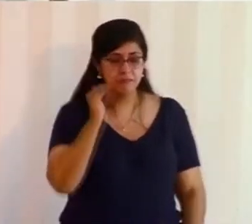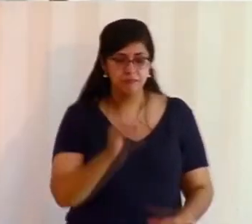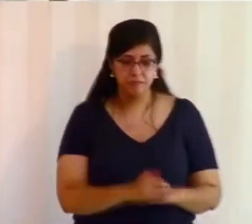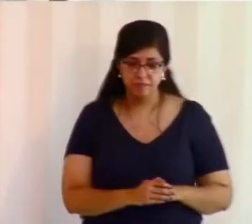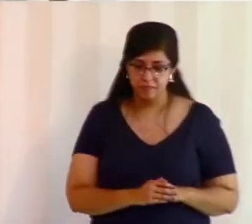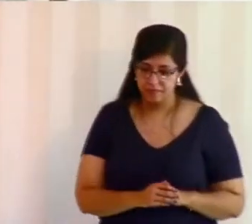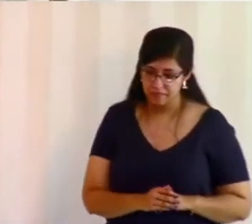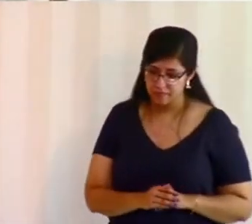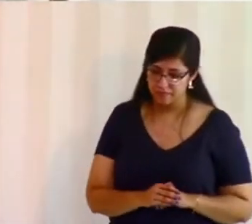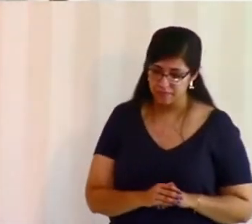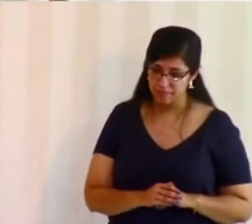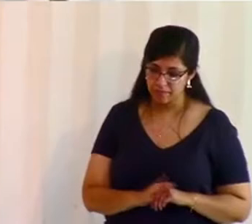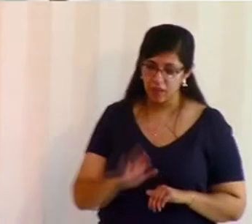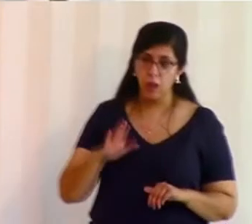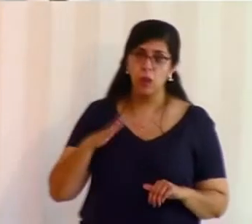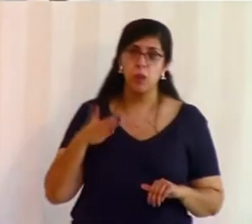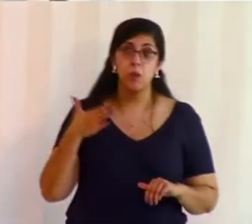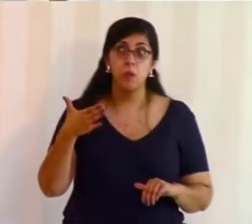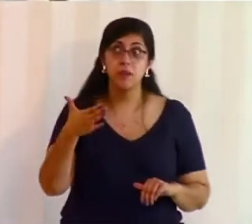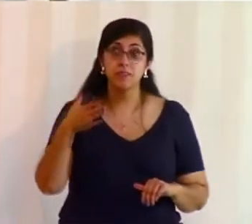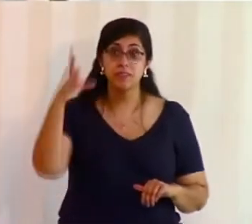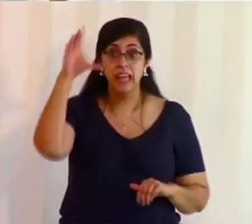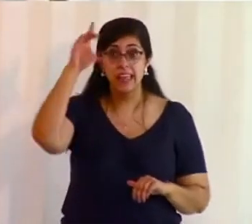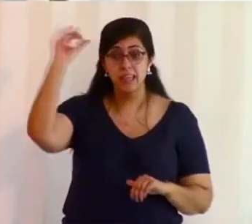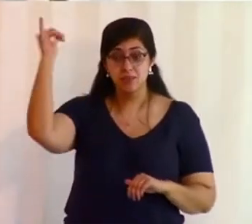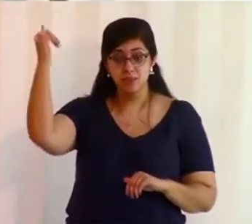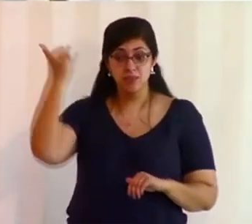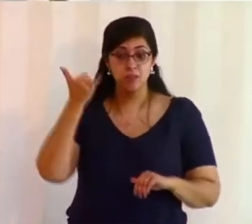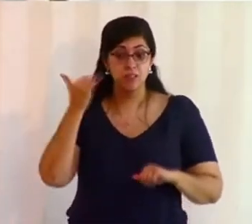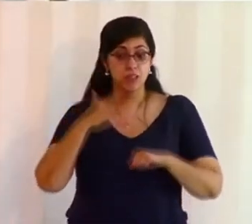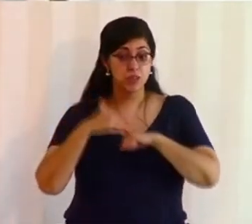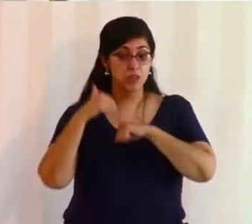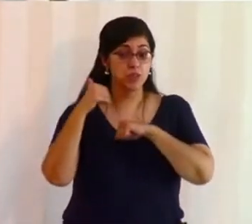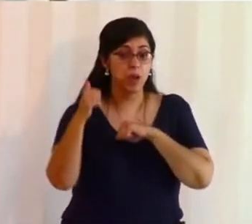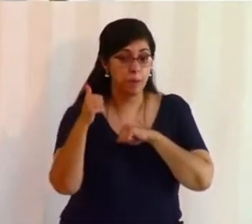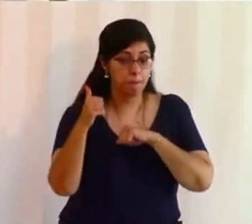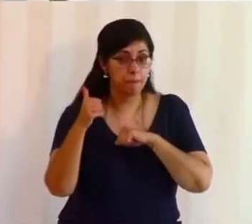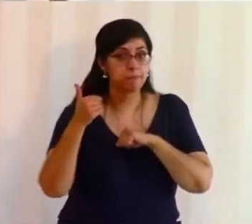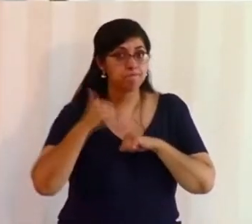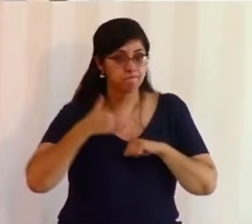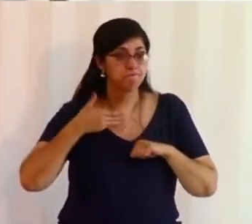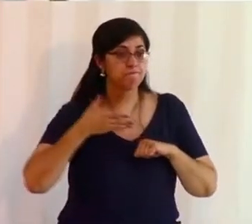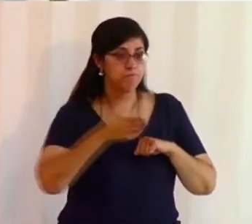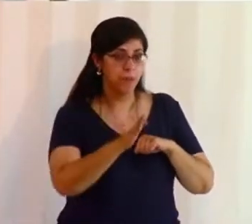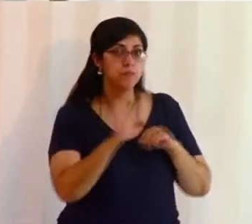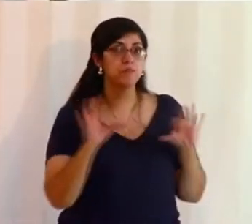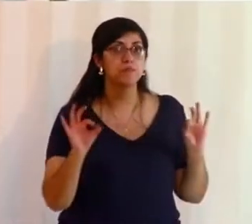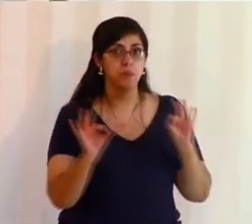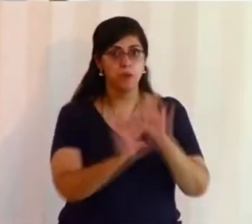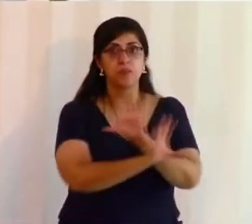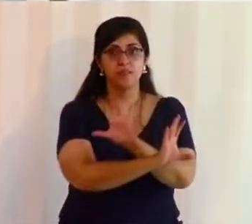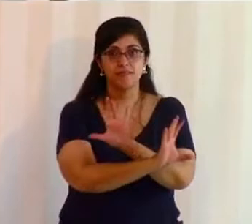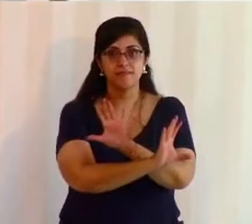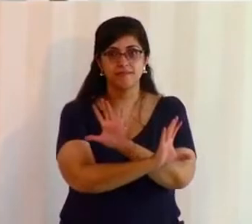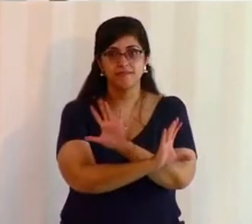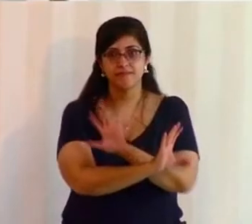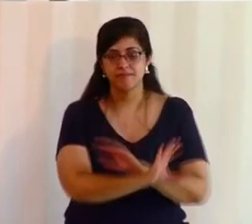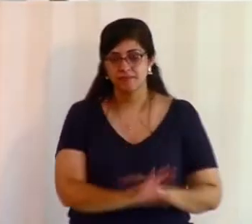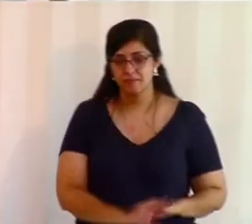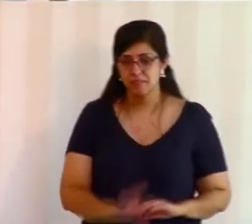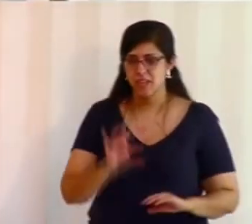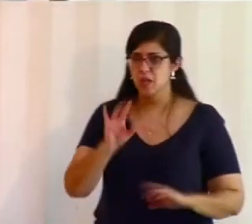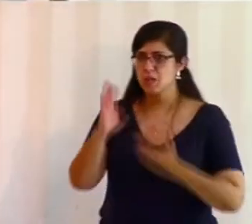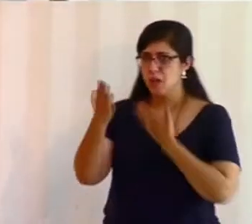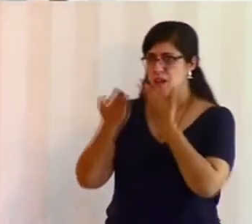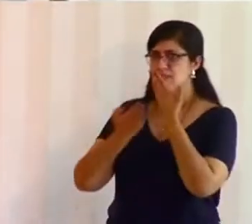E quando Deus te mostrar exatamente onde Ele quer te usar, vá. Diga: eis-me aqui, Senhor, mas saiba, eu só sou um instrumento, um